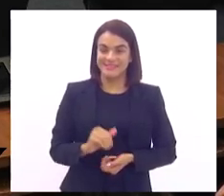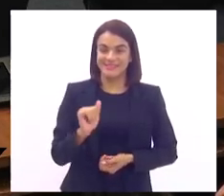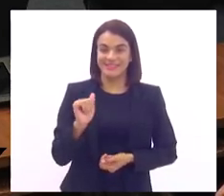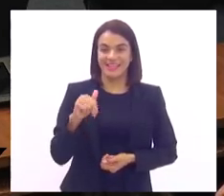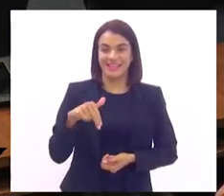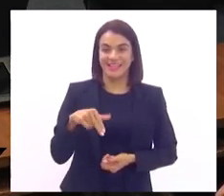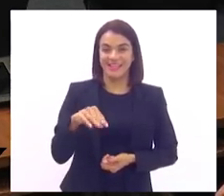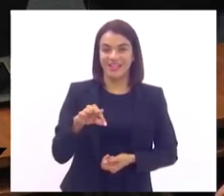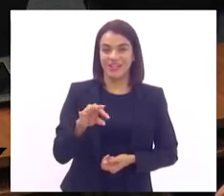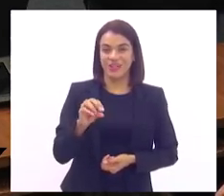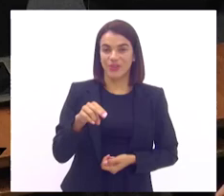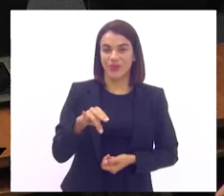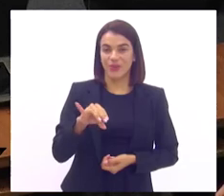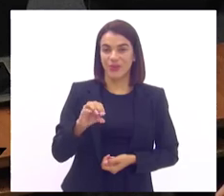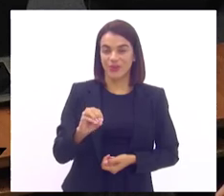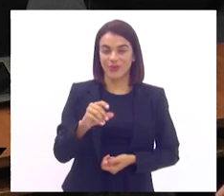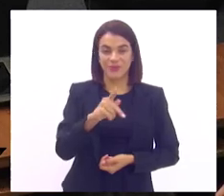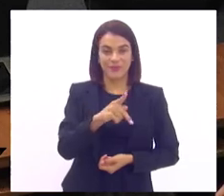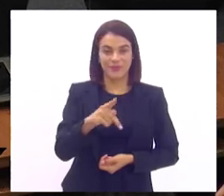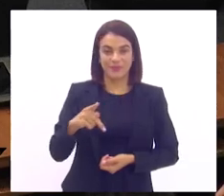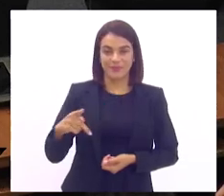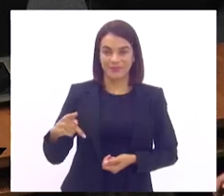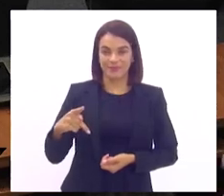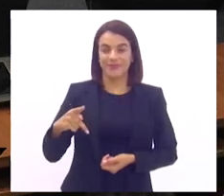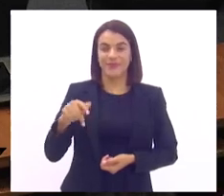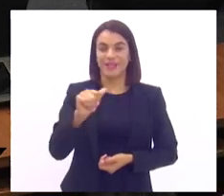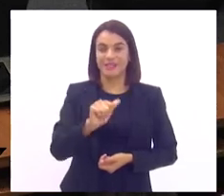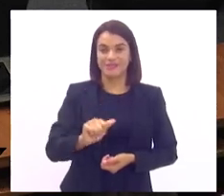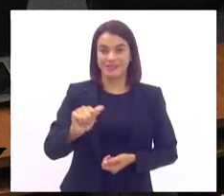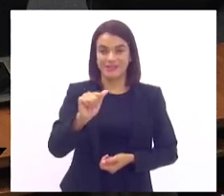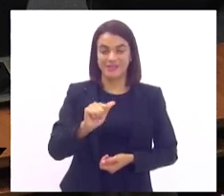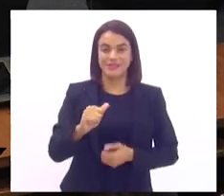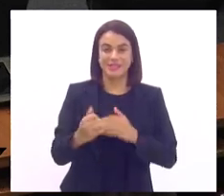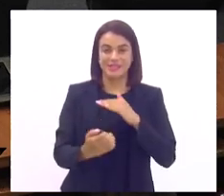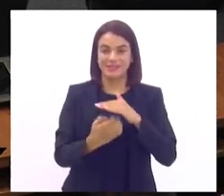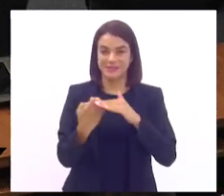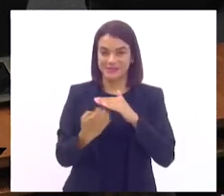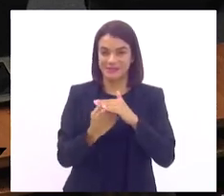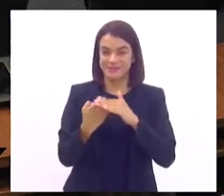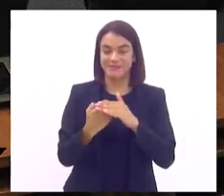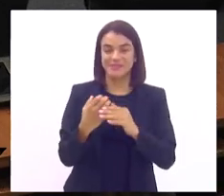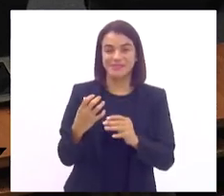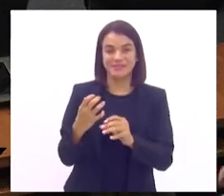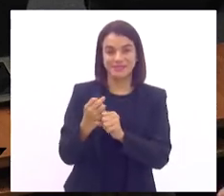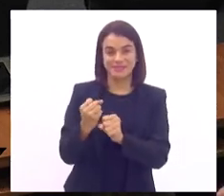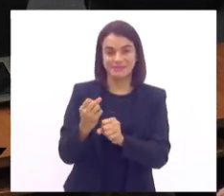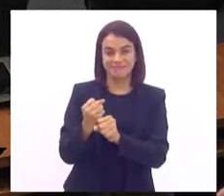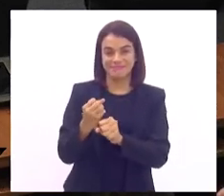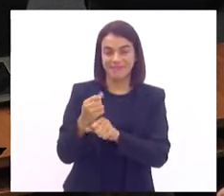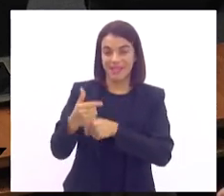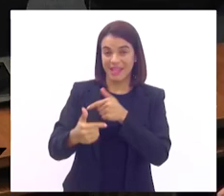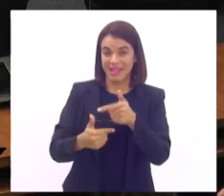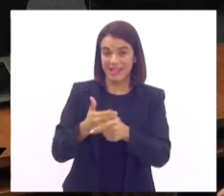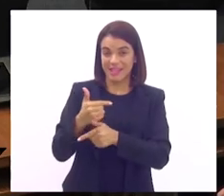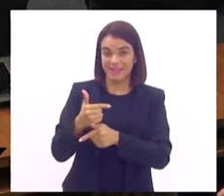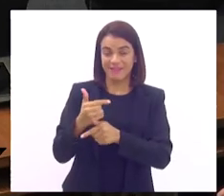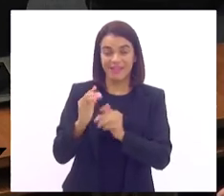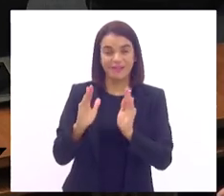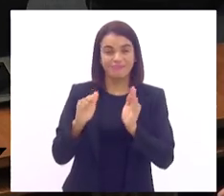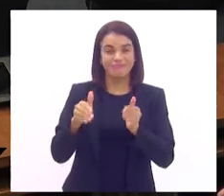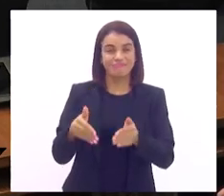Antônio Carlos Pereira Teles, presidente da Associação das Empresas de Serviços Contábeis e Atividades Afins de Volta